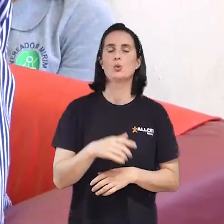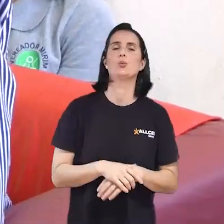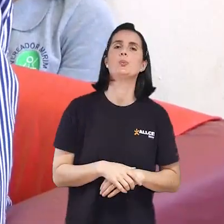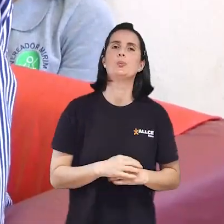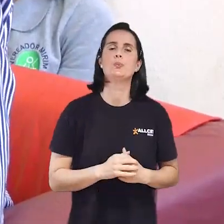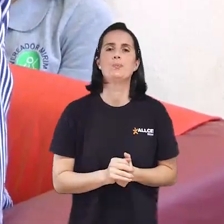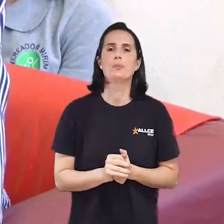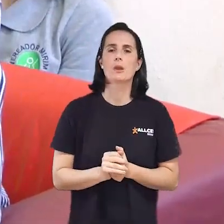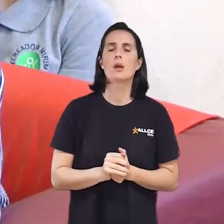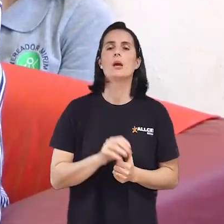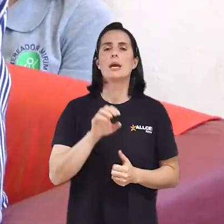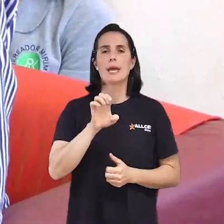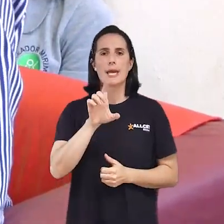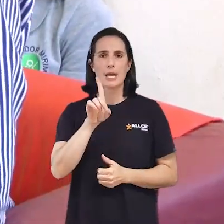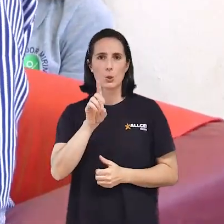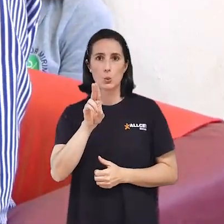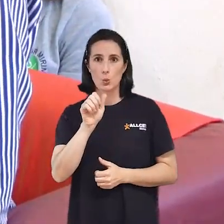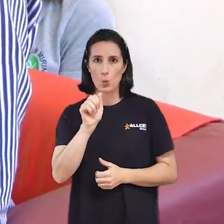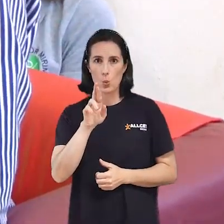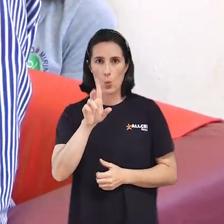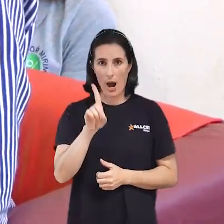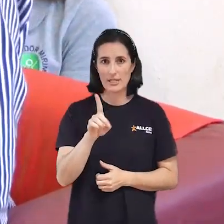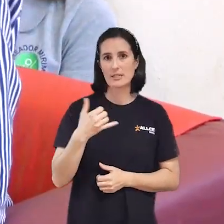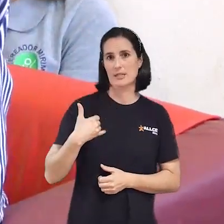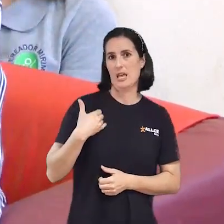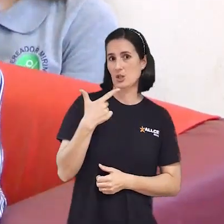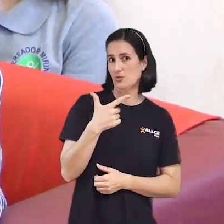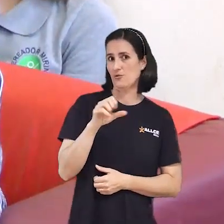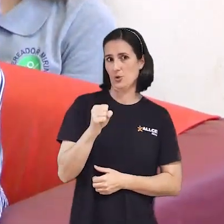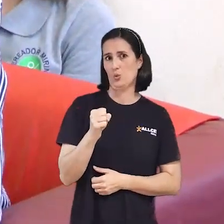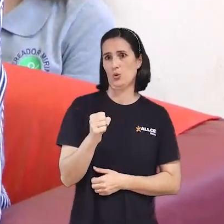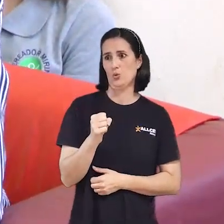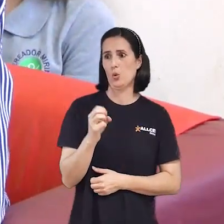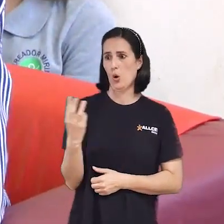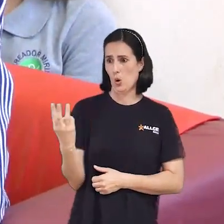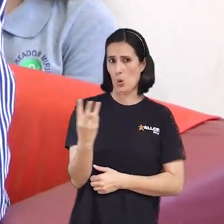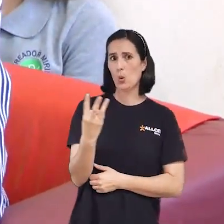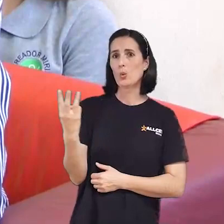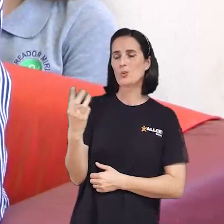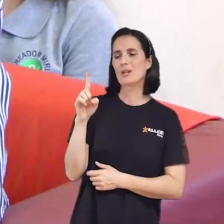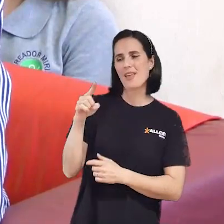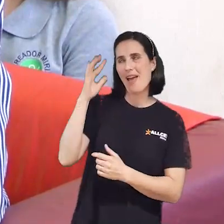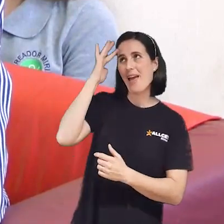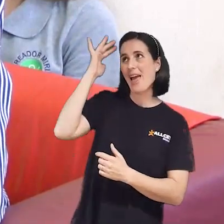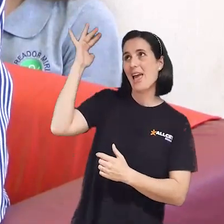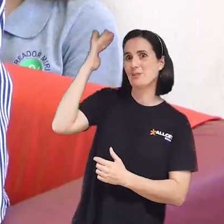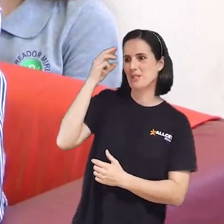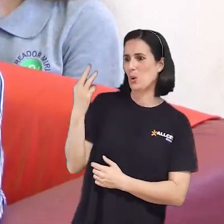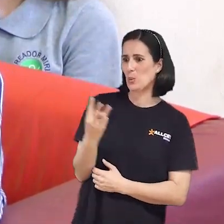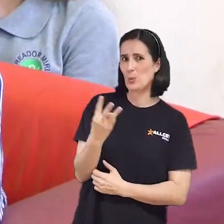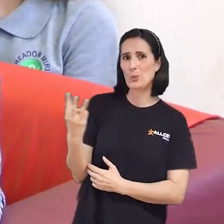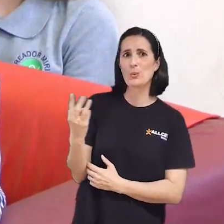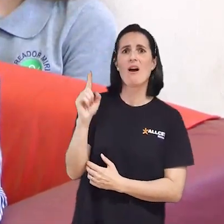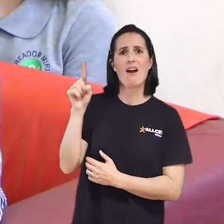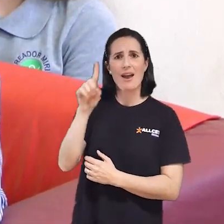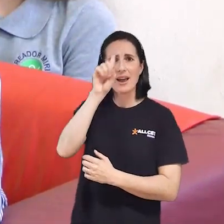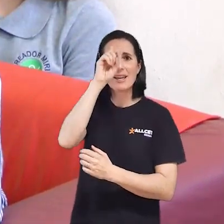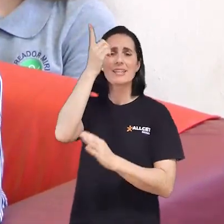ideal. Né? Os meus filhos, que têm um pouco mais de idade do que vocês, a minha Isabela, por exemplo, ela tem 18